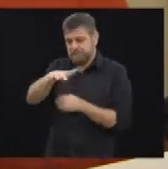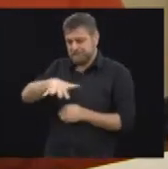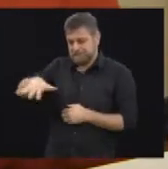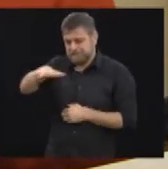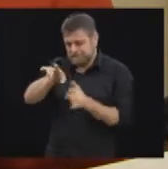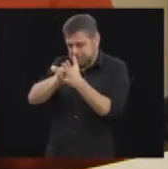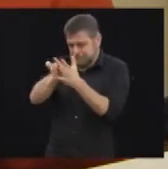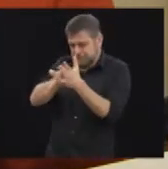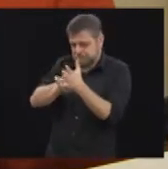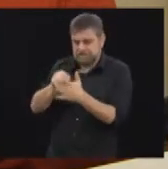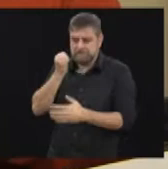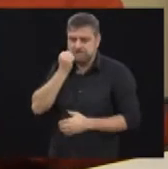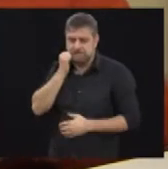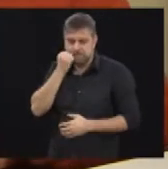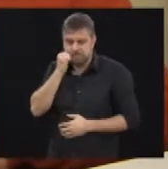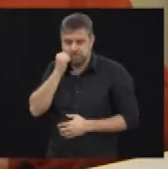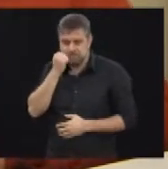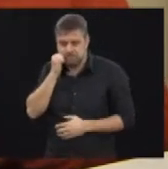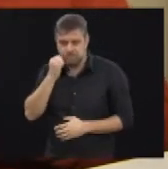é